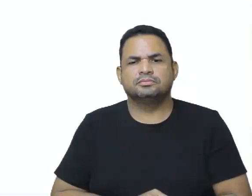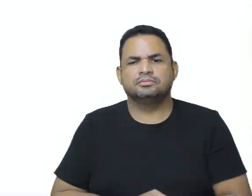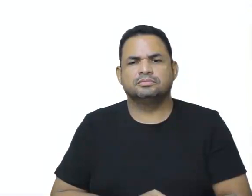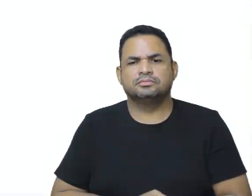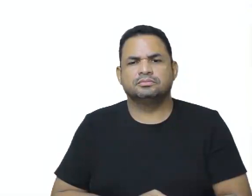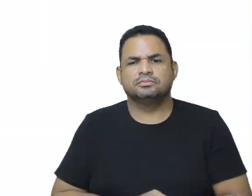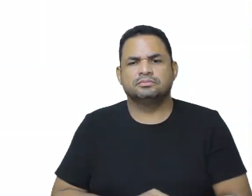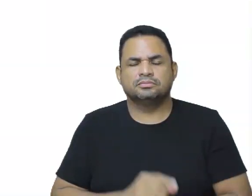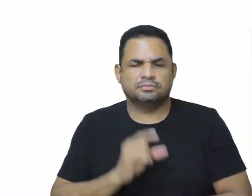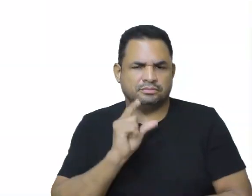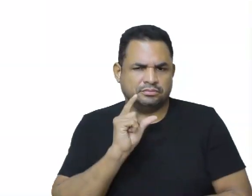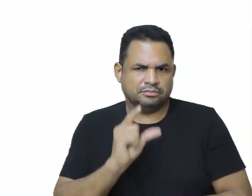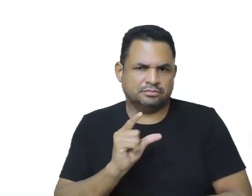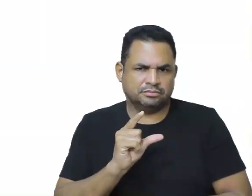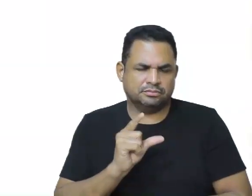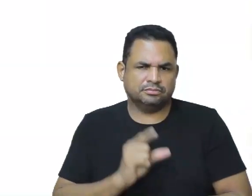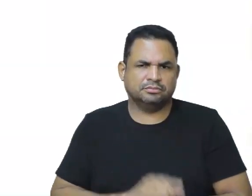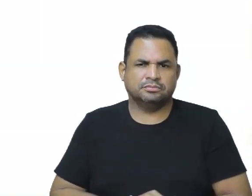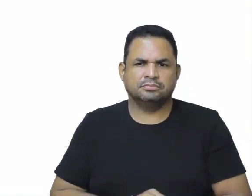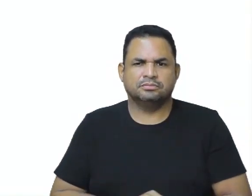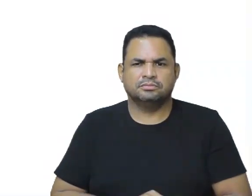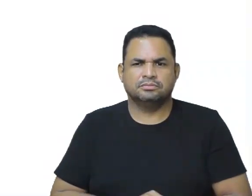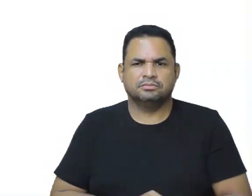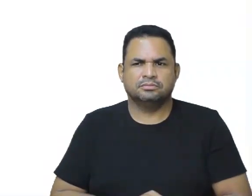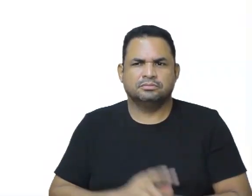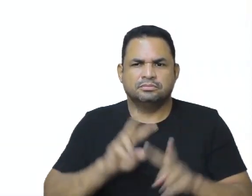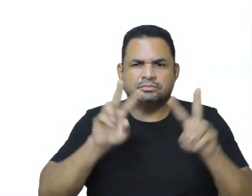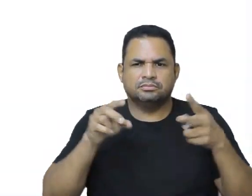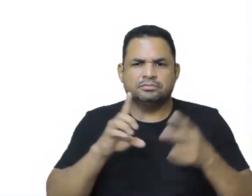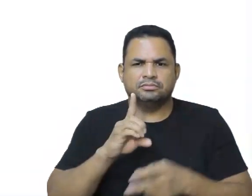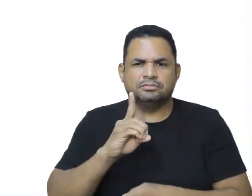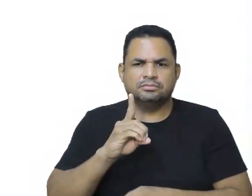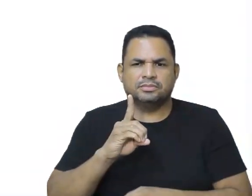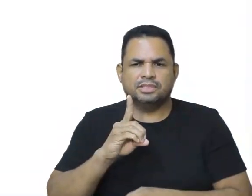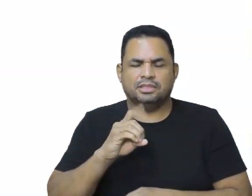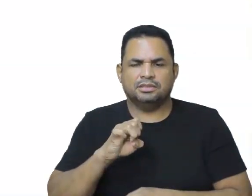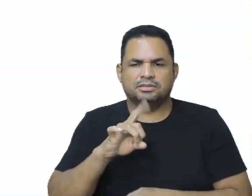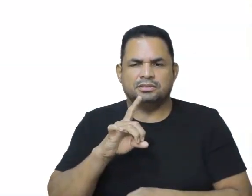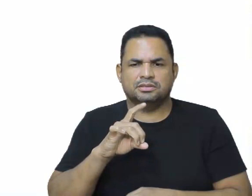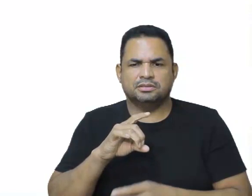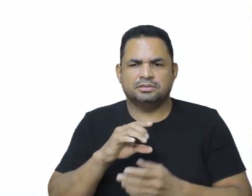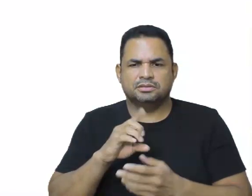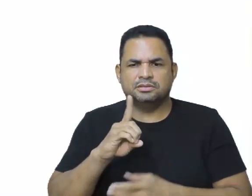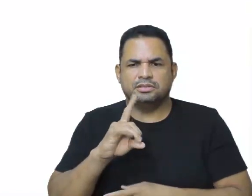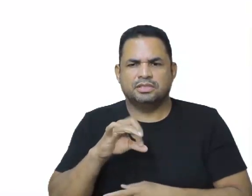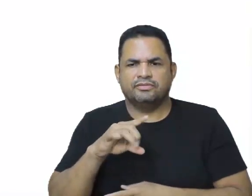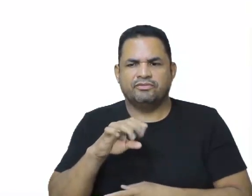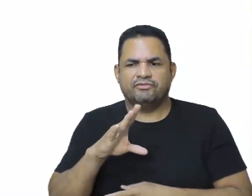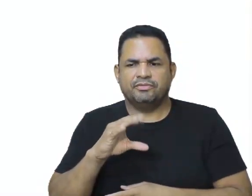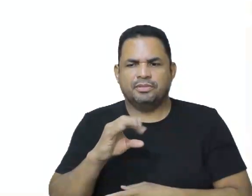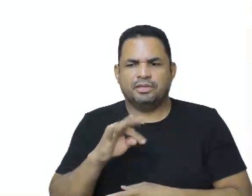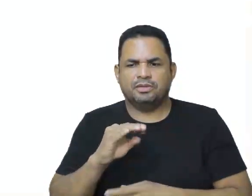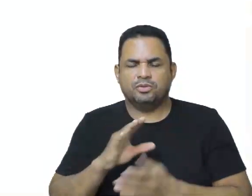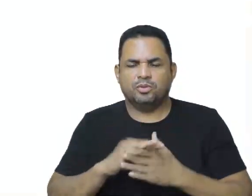A palavra, né? Vamos falar temática, desenvolvimento